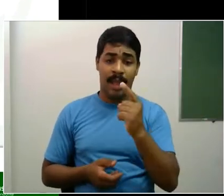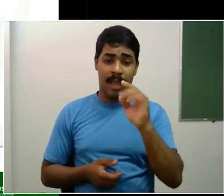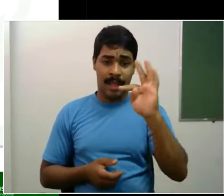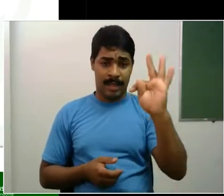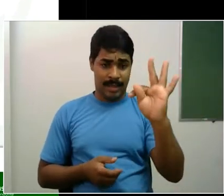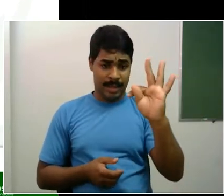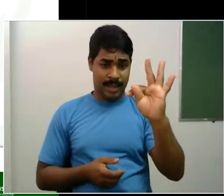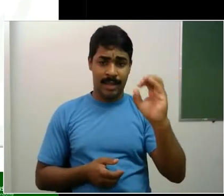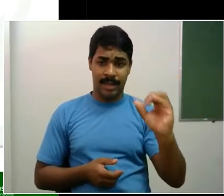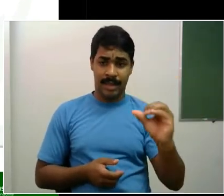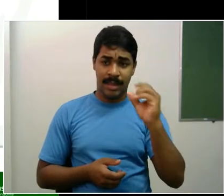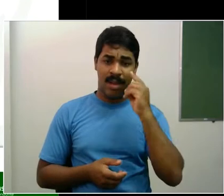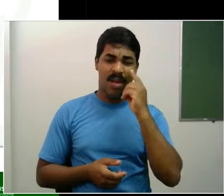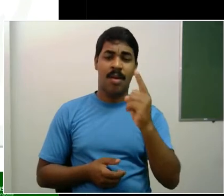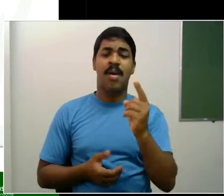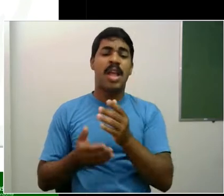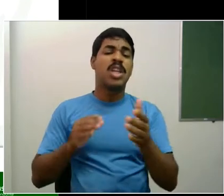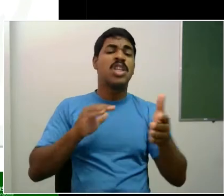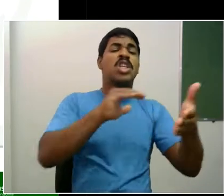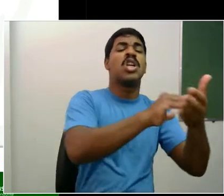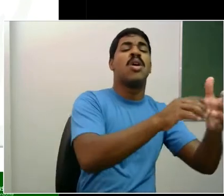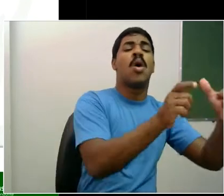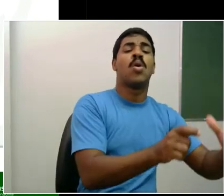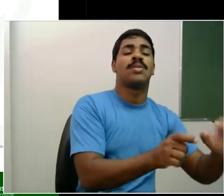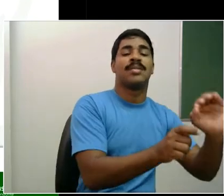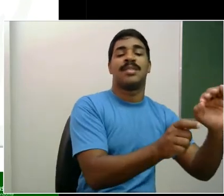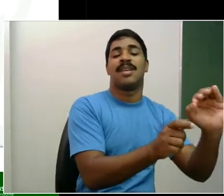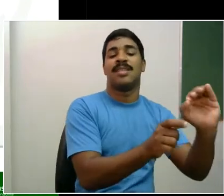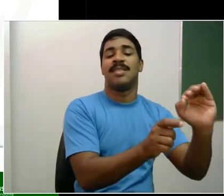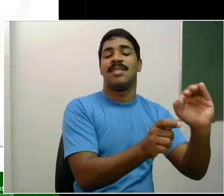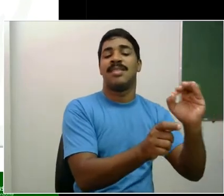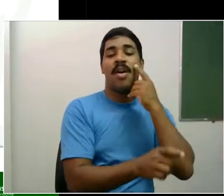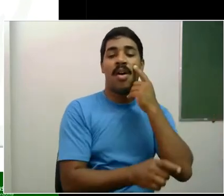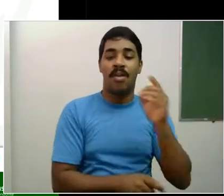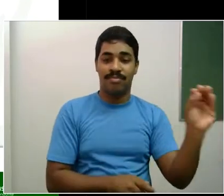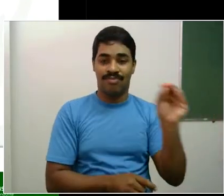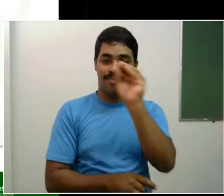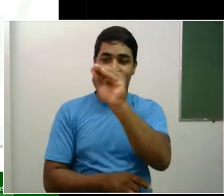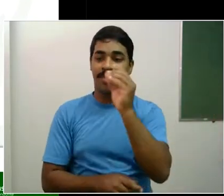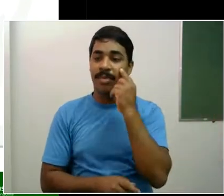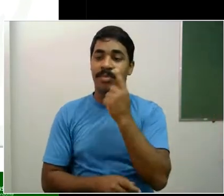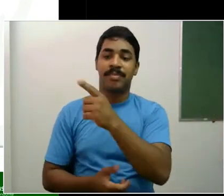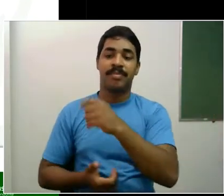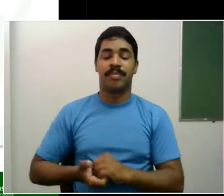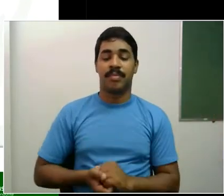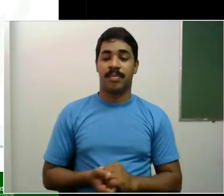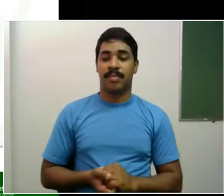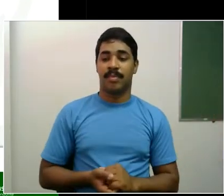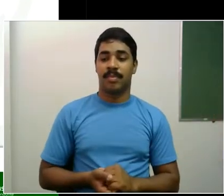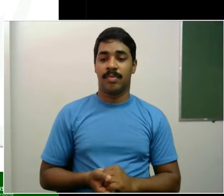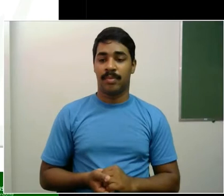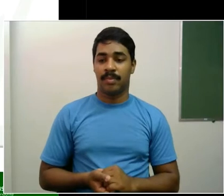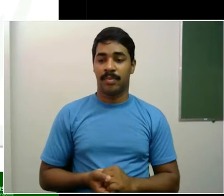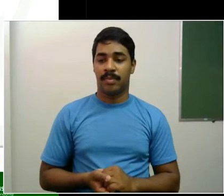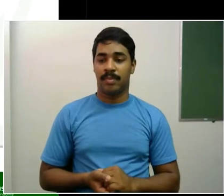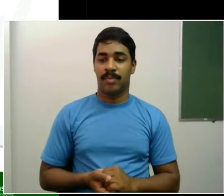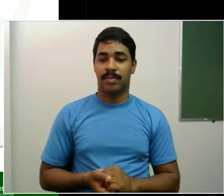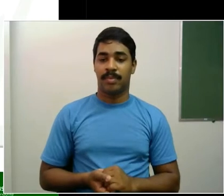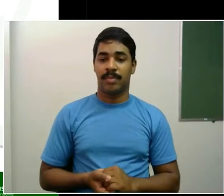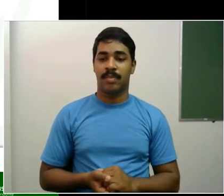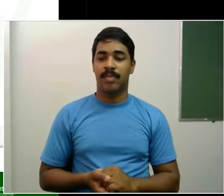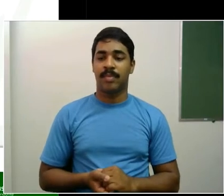igual a zero, o que nós temos? Nós vamos ter o seguinte, que a velocidade é igual a posição final menos